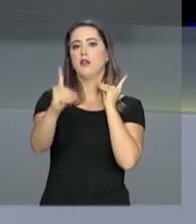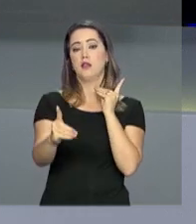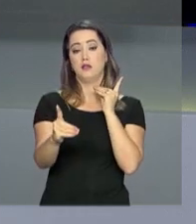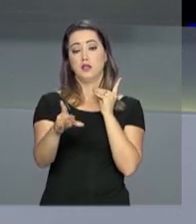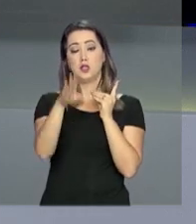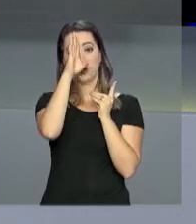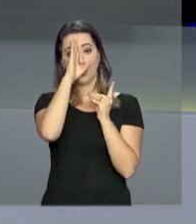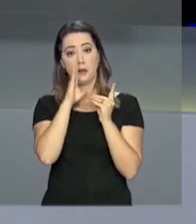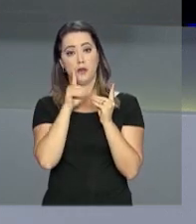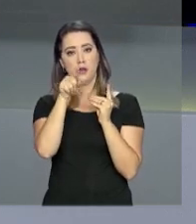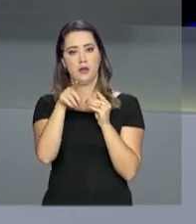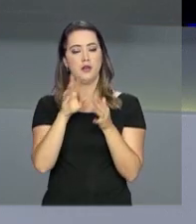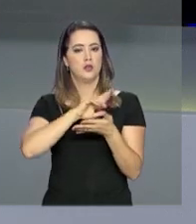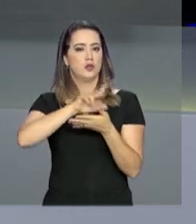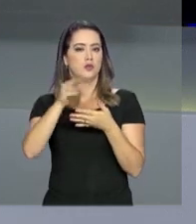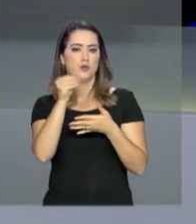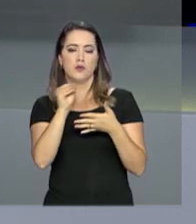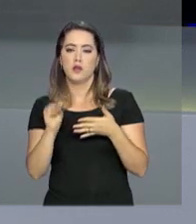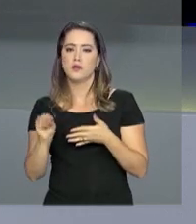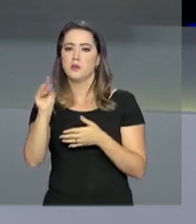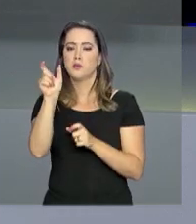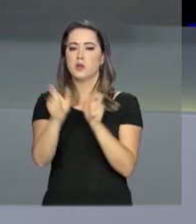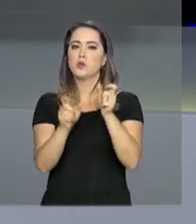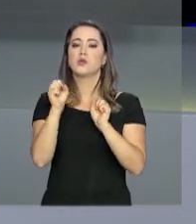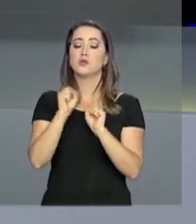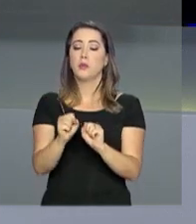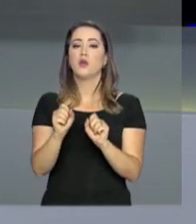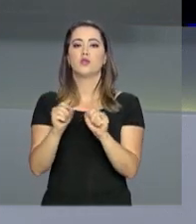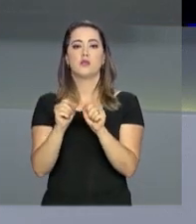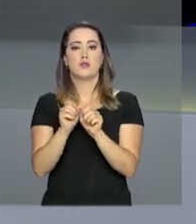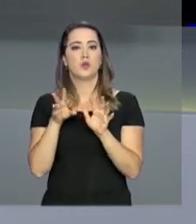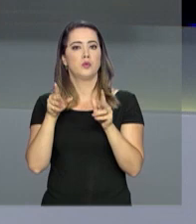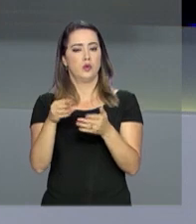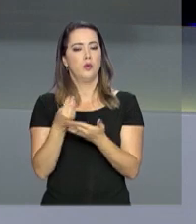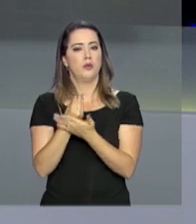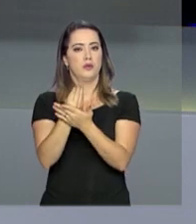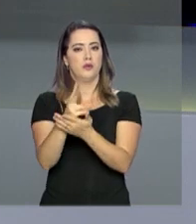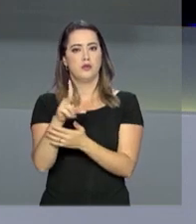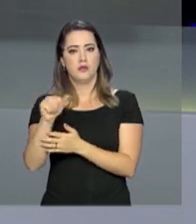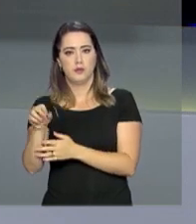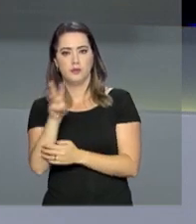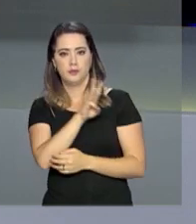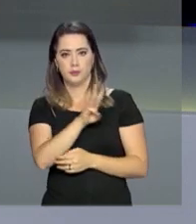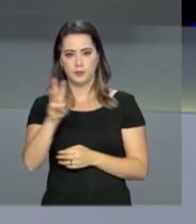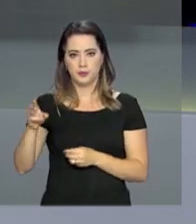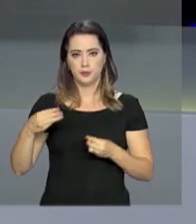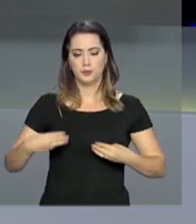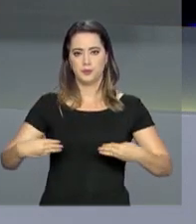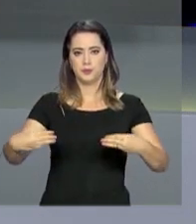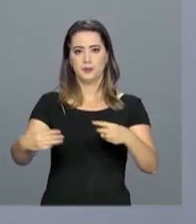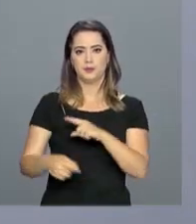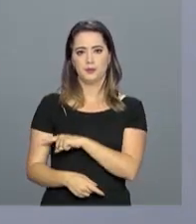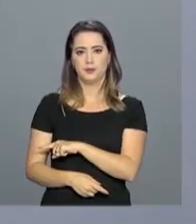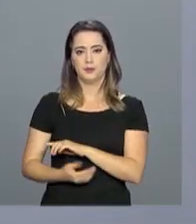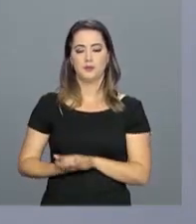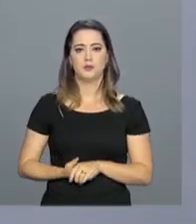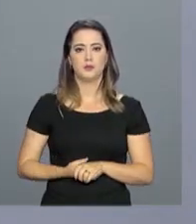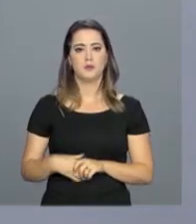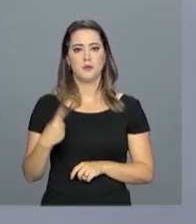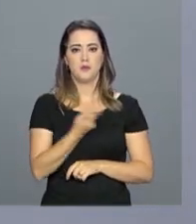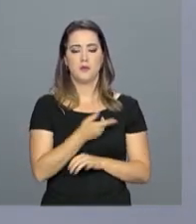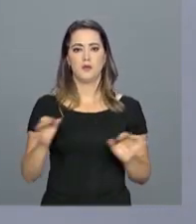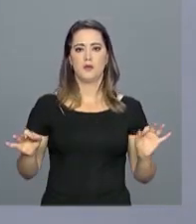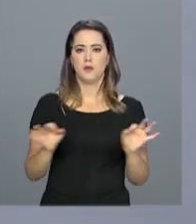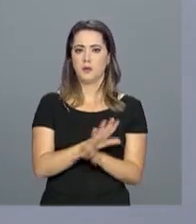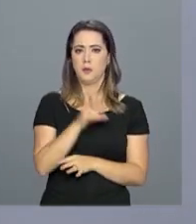e ainda tem curso com vagas disponíveis todas as informações você encontra no site do ministério do turismo nós ficamos